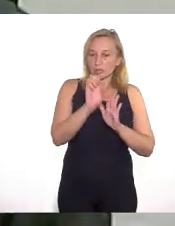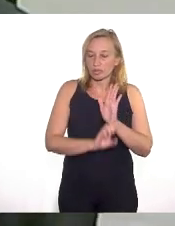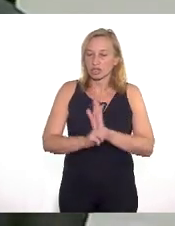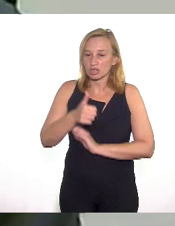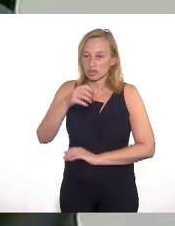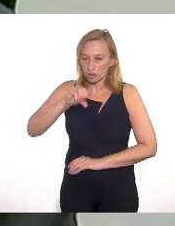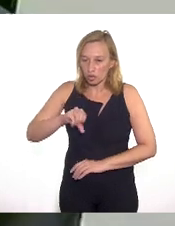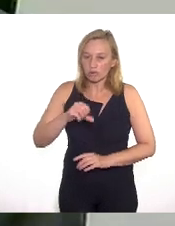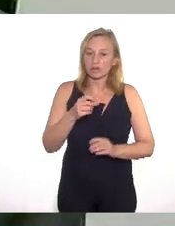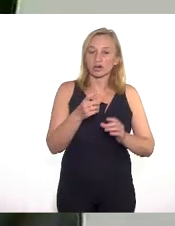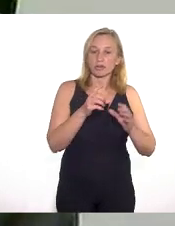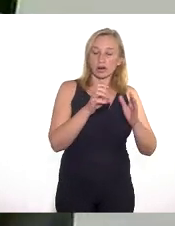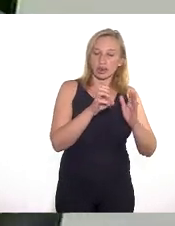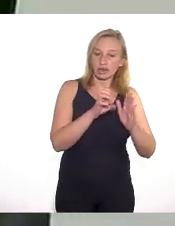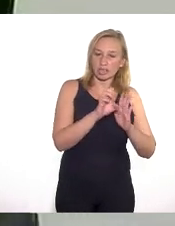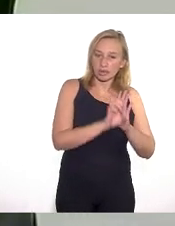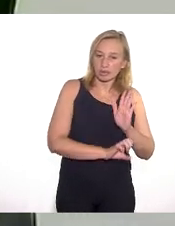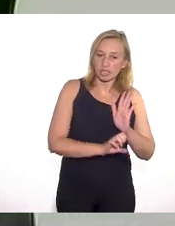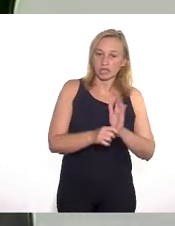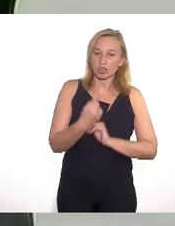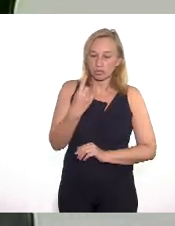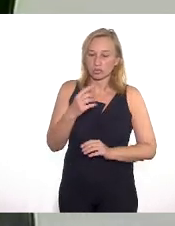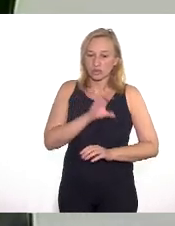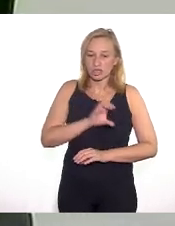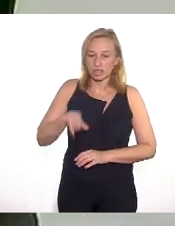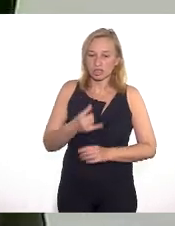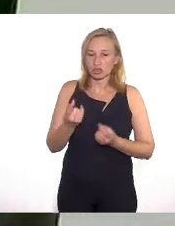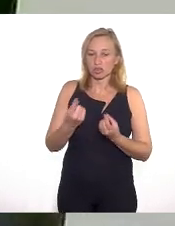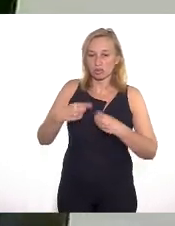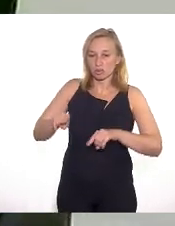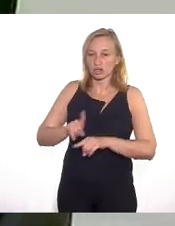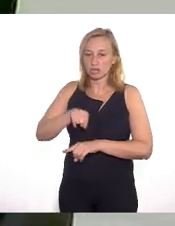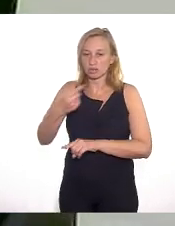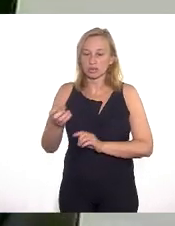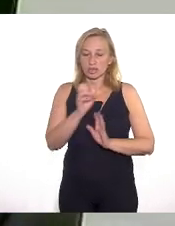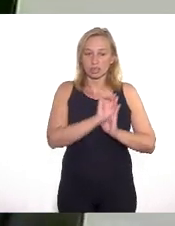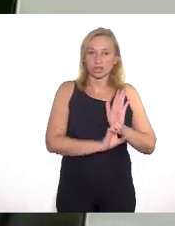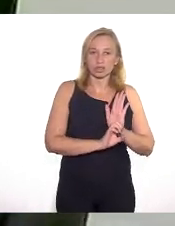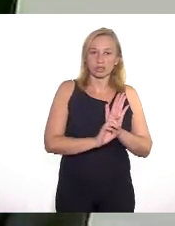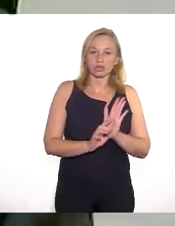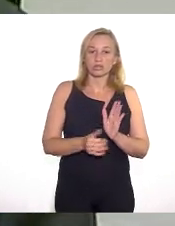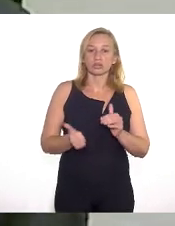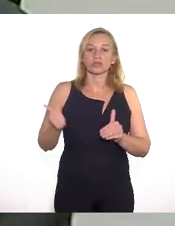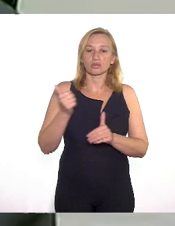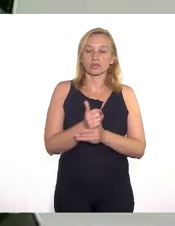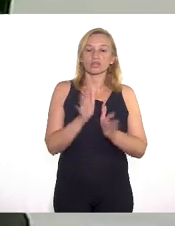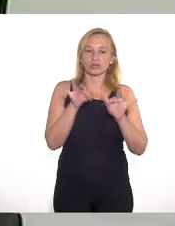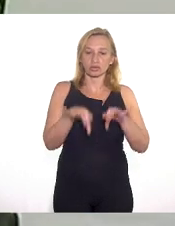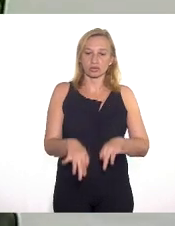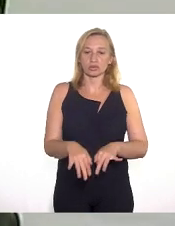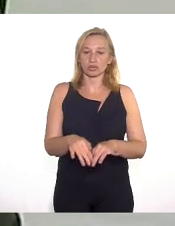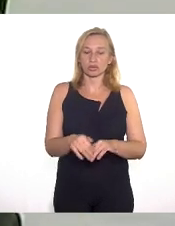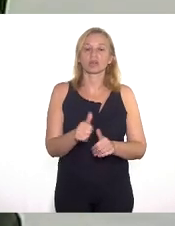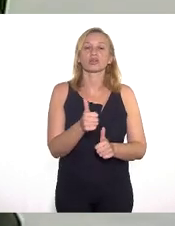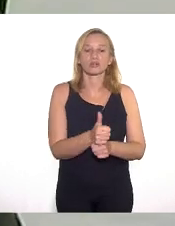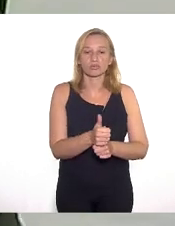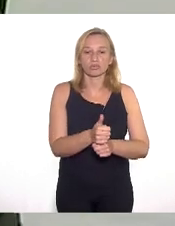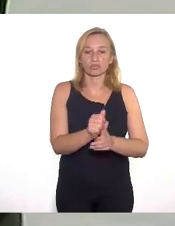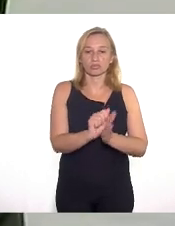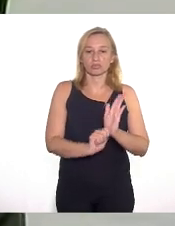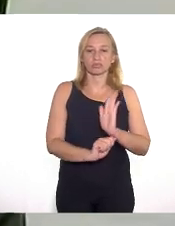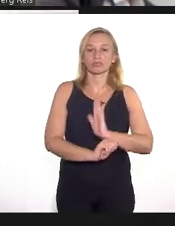1 da CCJ, contrário às demais emendas, concluindo por substitutivo, pedindo forma final de